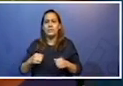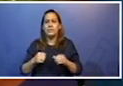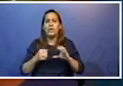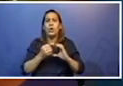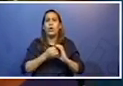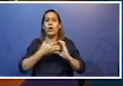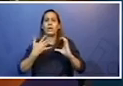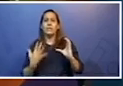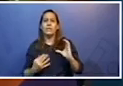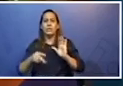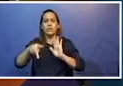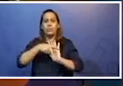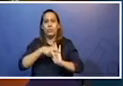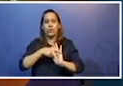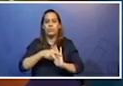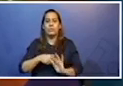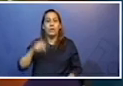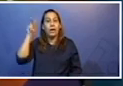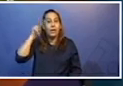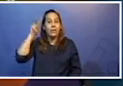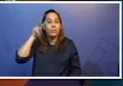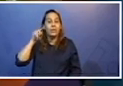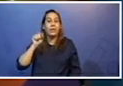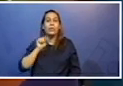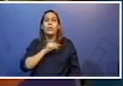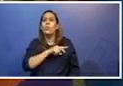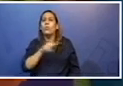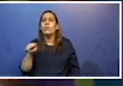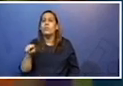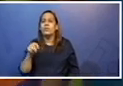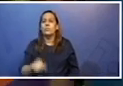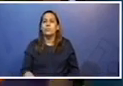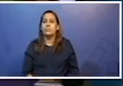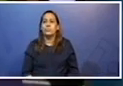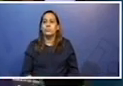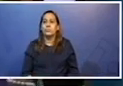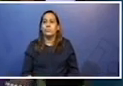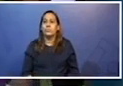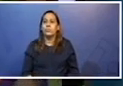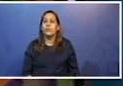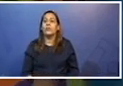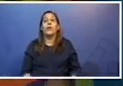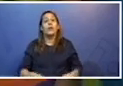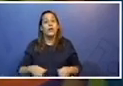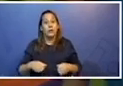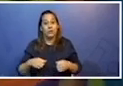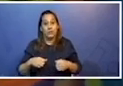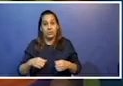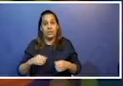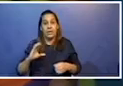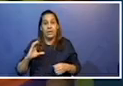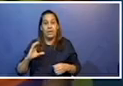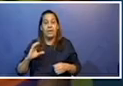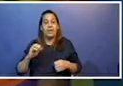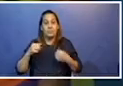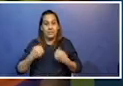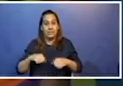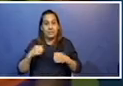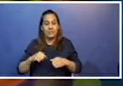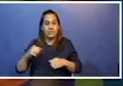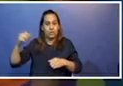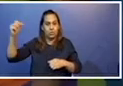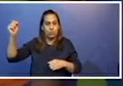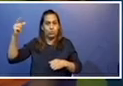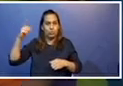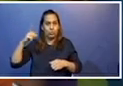dele? Lembraram? O que a gente acabou de ver? Vocês devem mantê-lo sempre ao sol